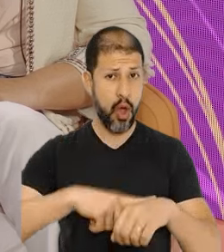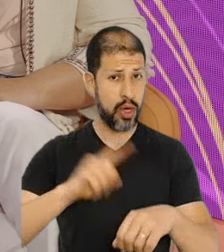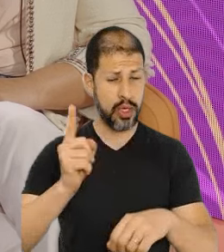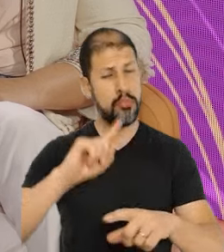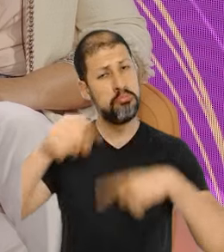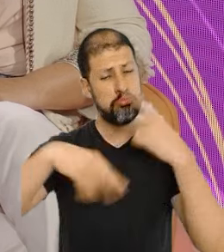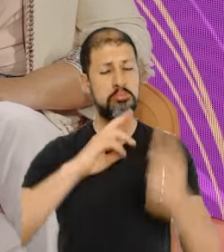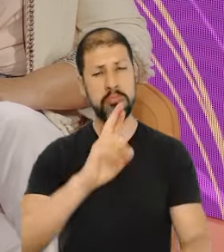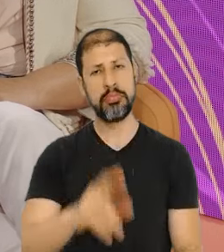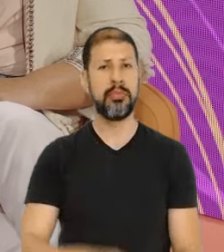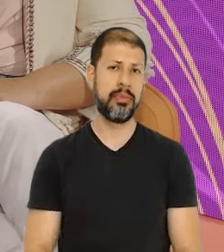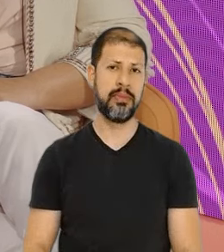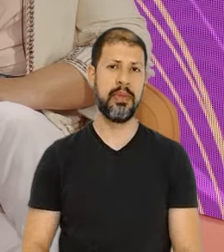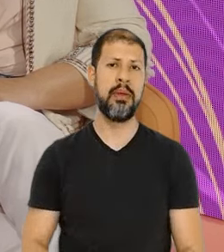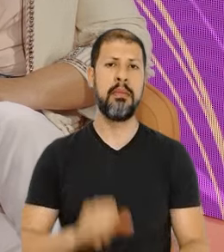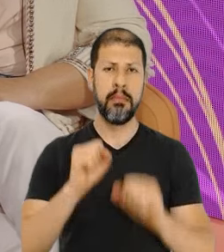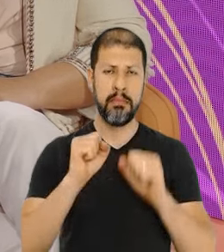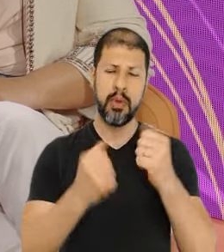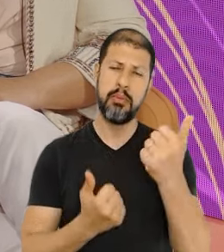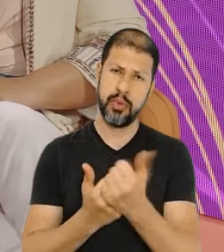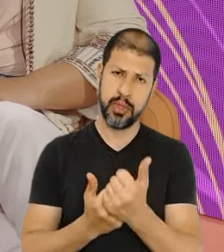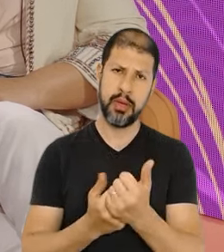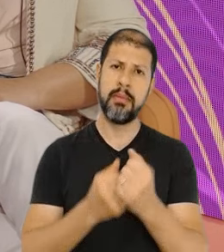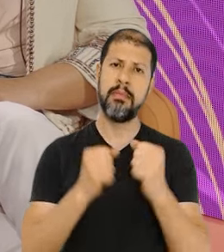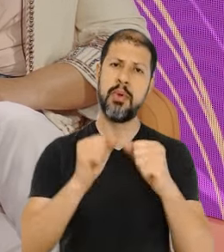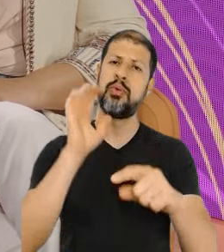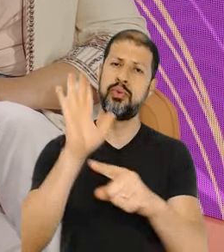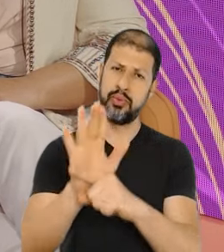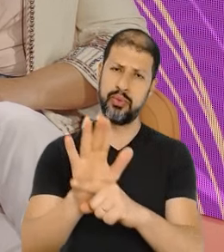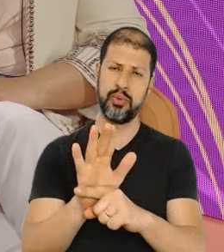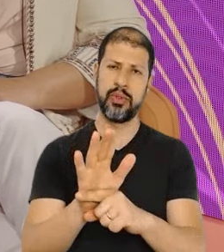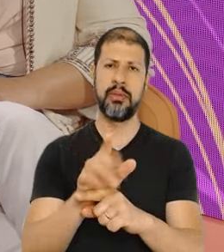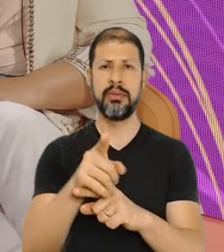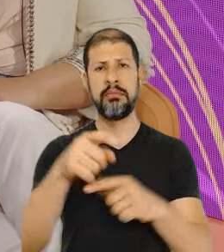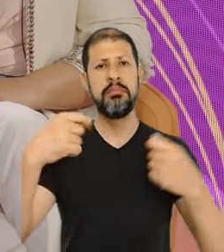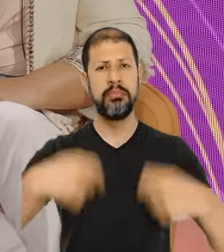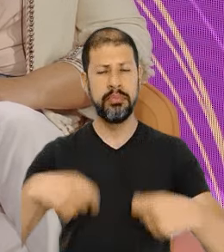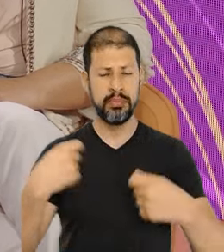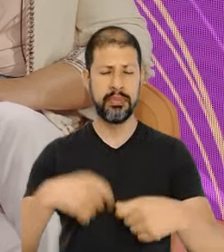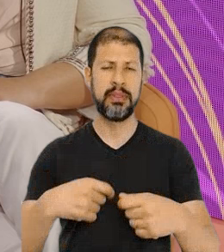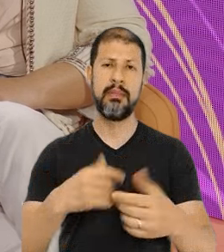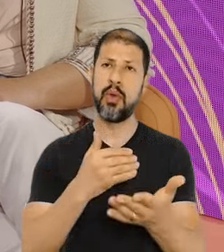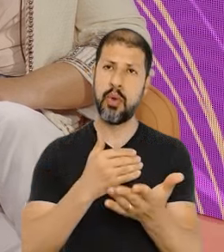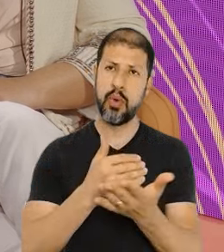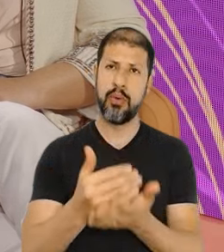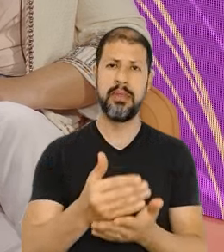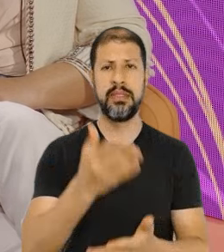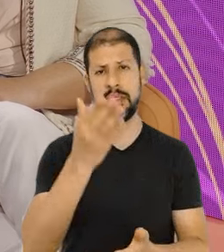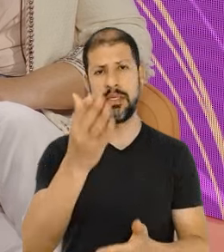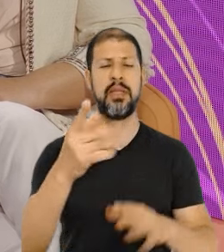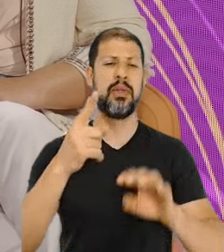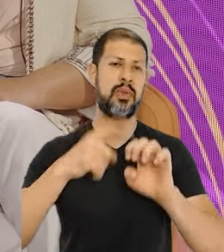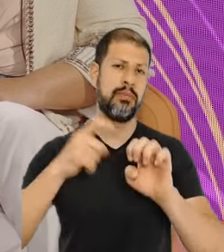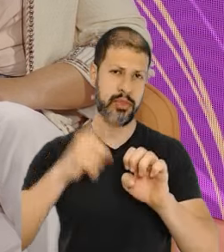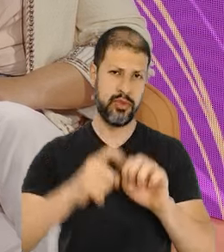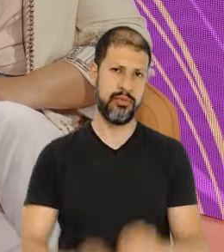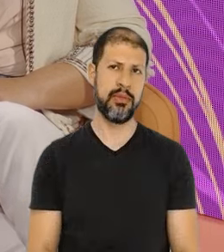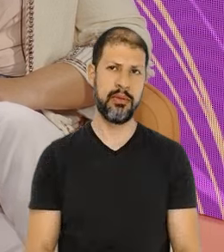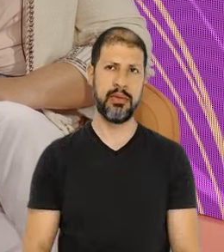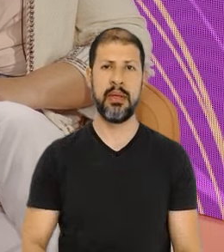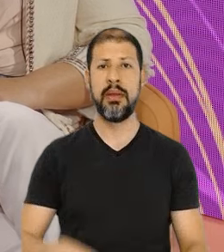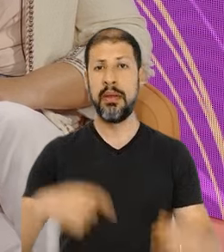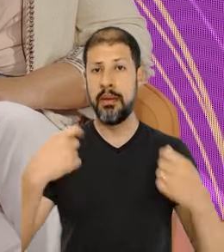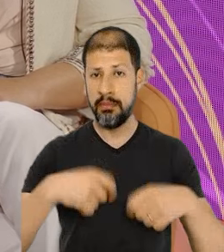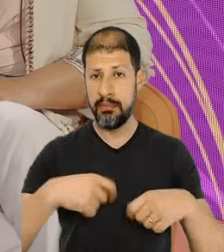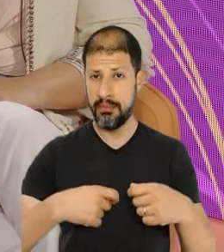respondo depois posso te apoiar posso te ajudar no que você precisar para começar o seu empreendimento e se